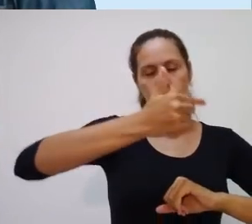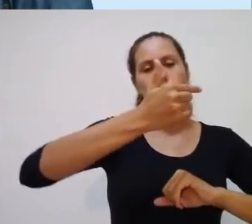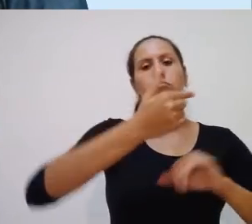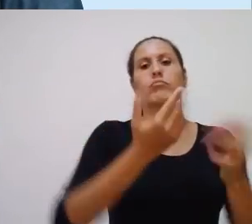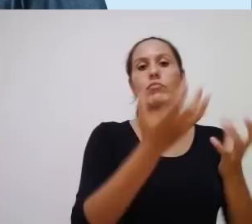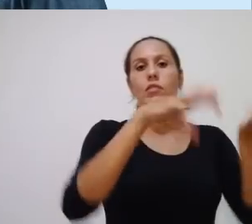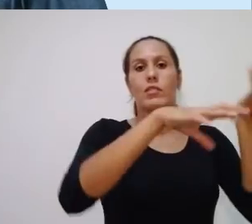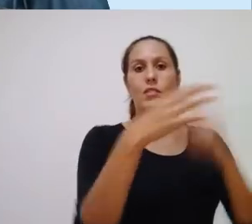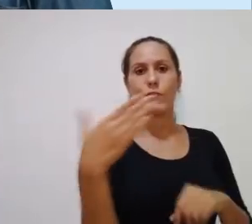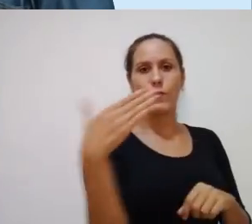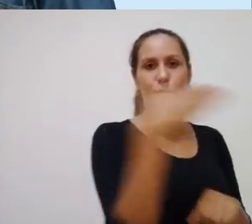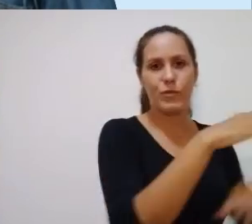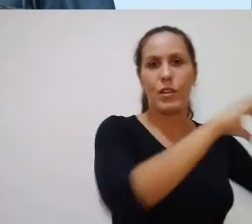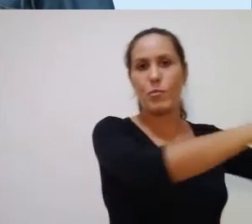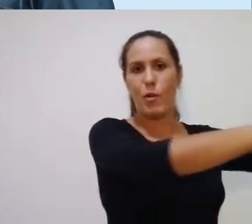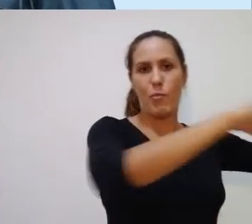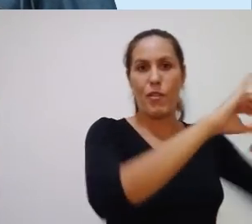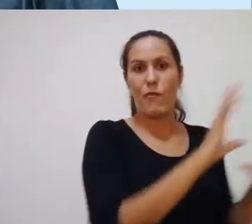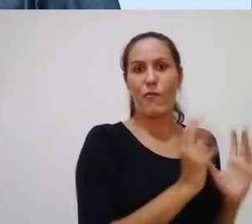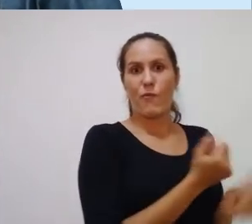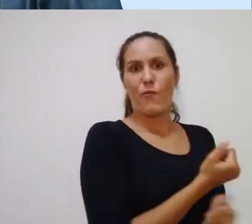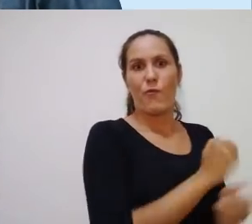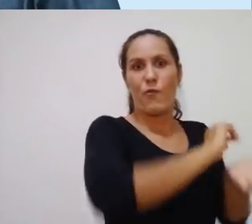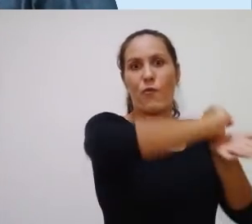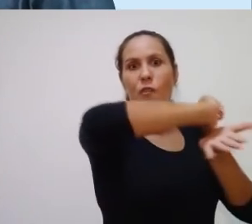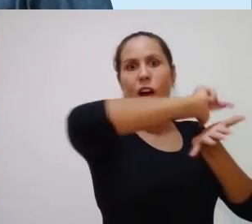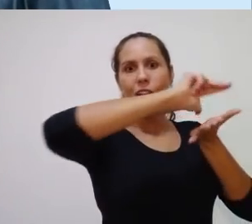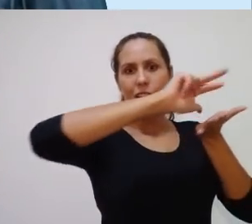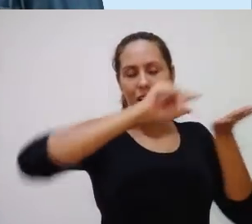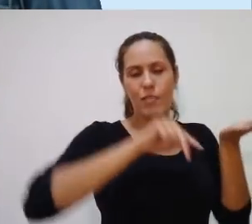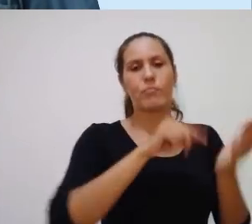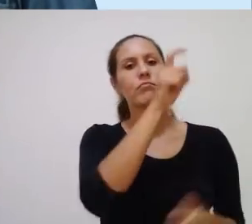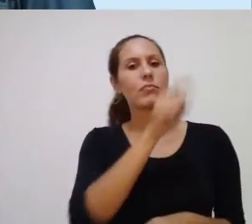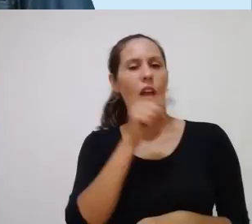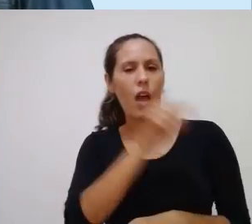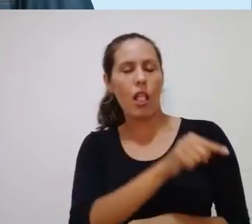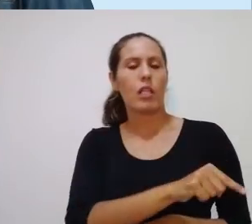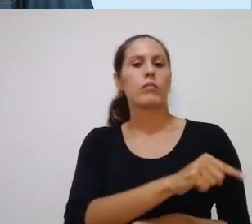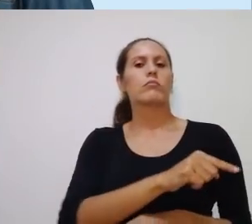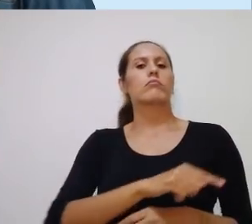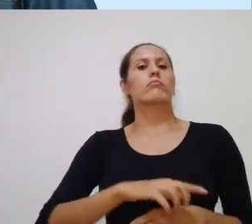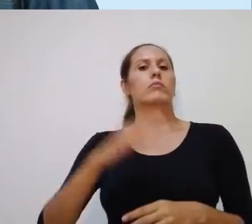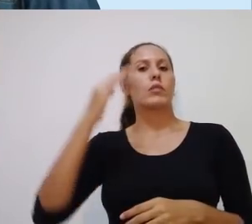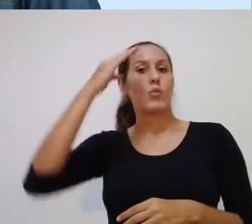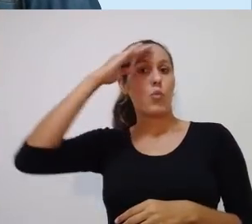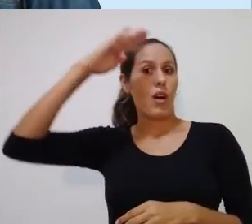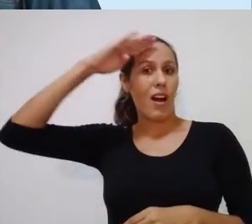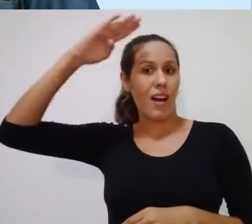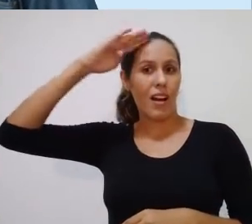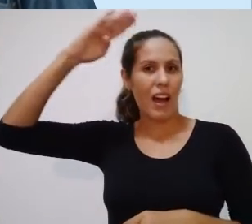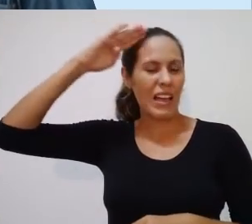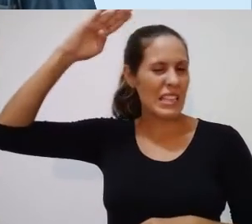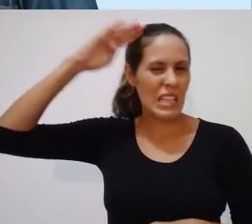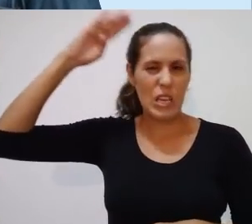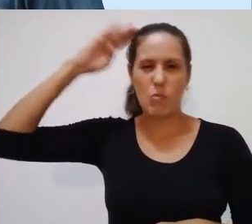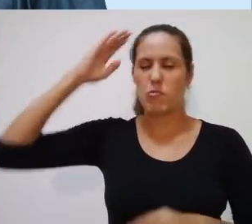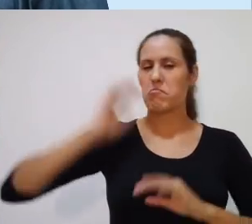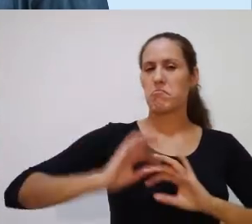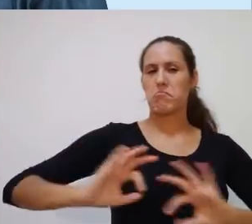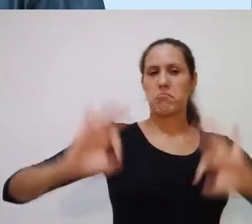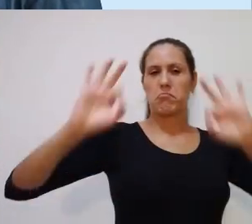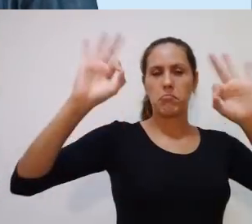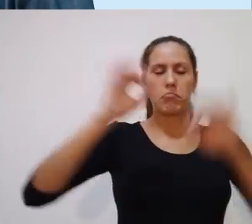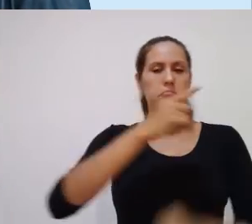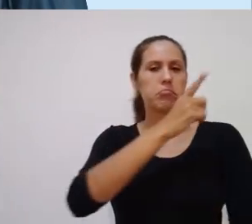de premiação. Essa menina teve um sucesso acadêmico desde a escola, a partir do ensino médio.